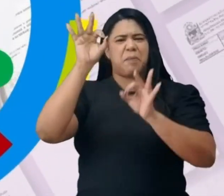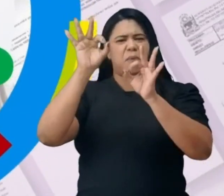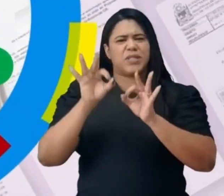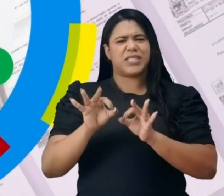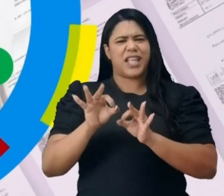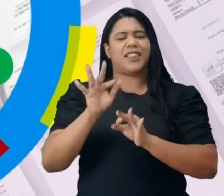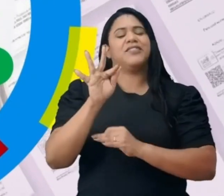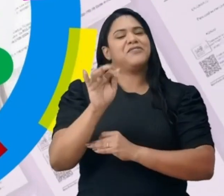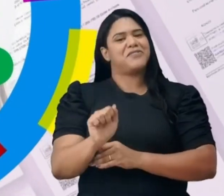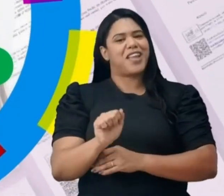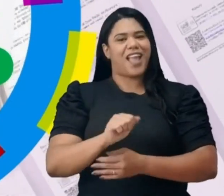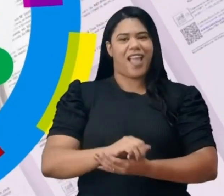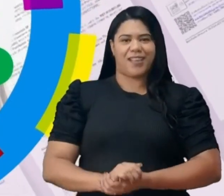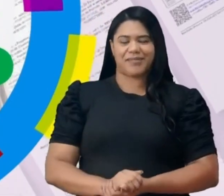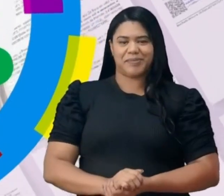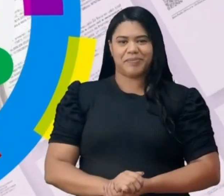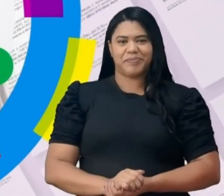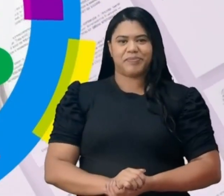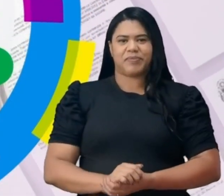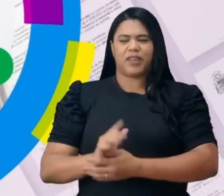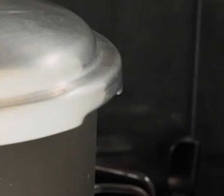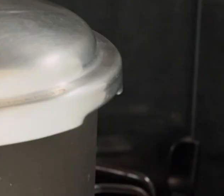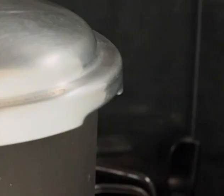é 100% feira.